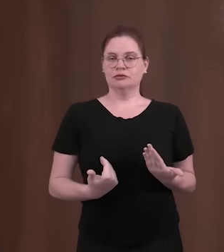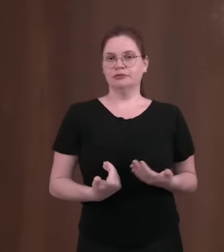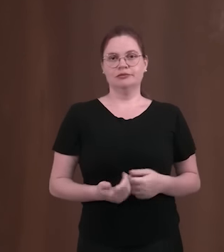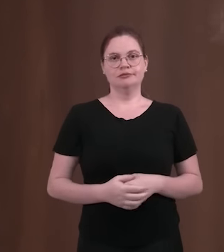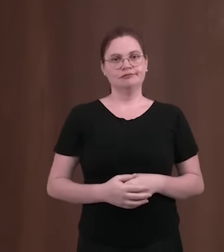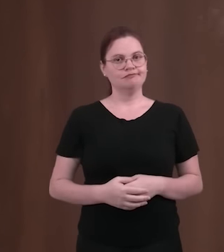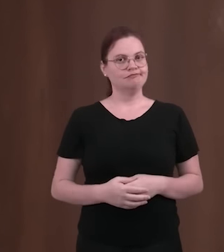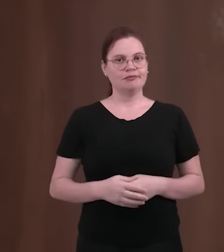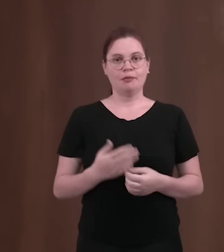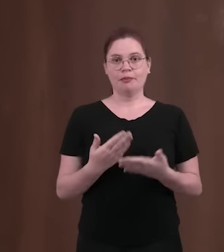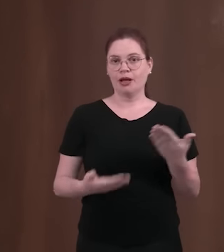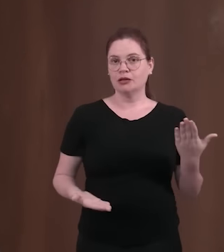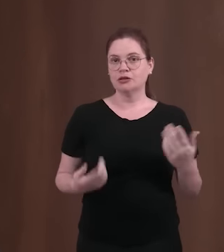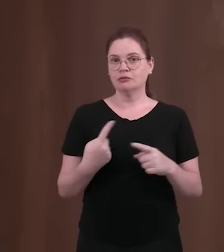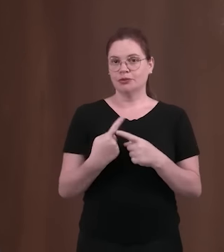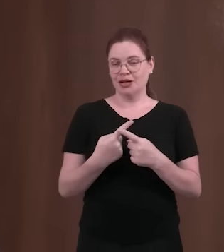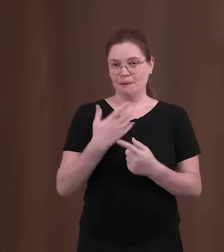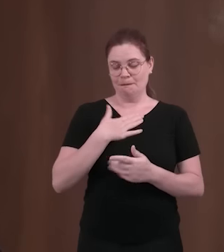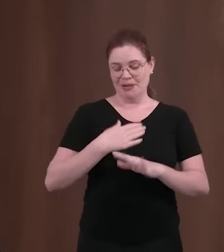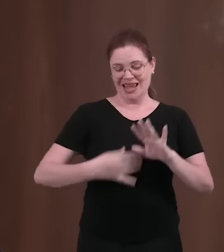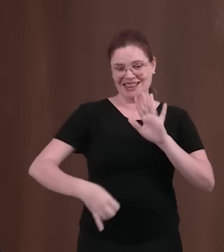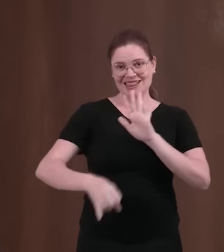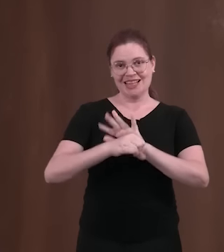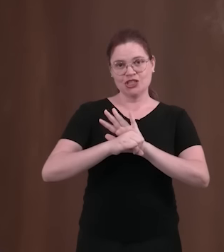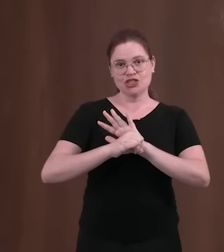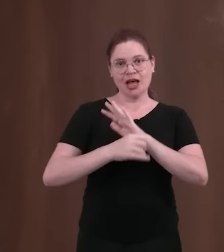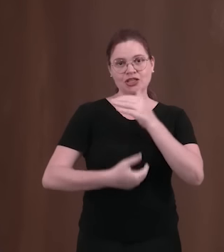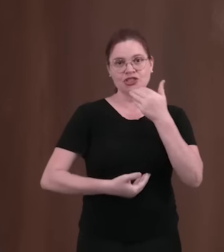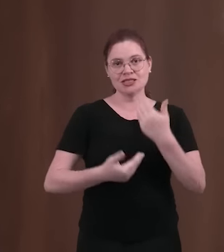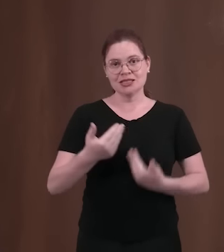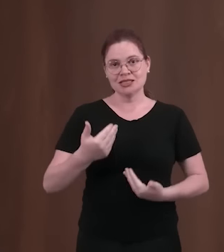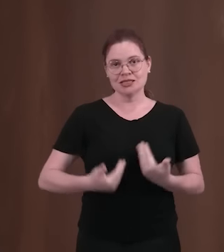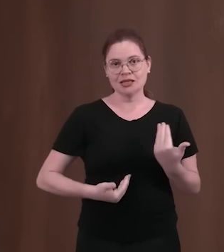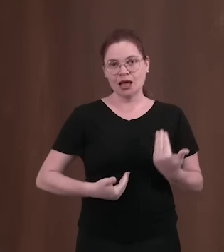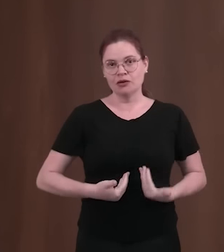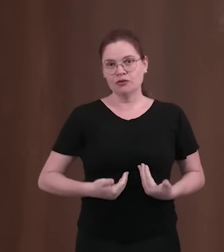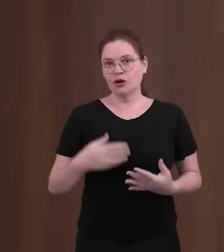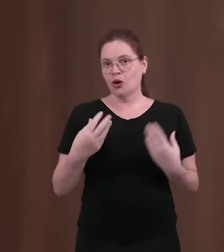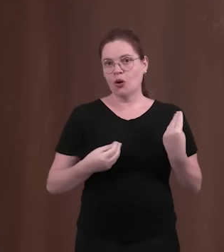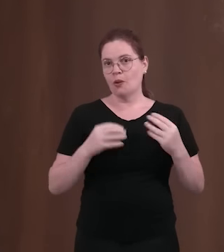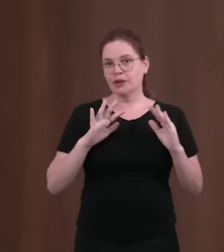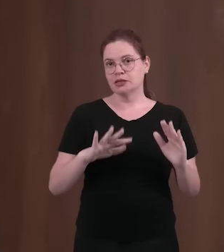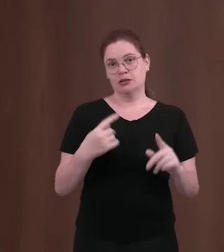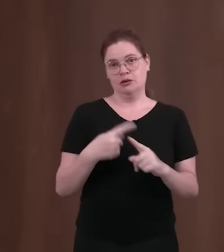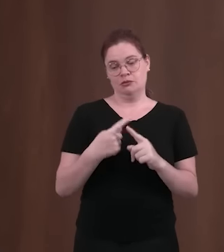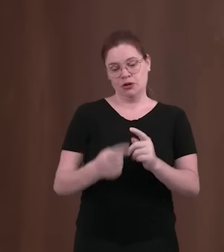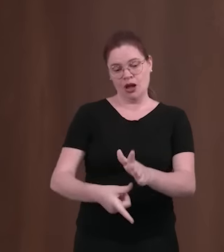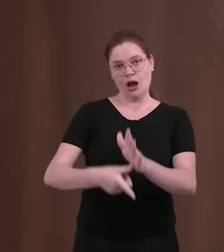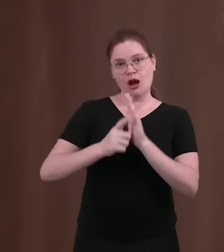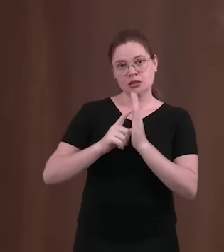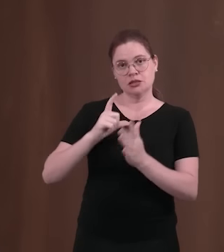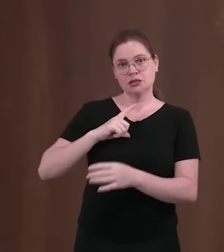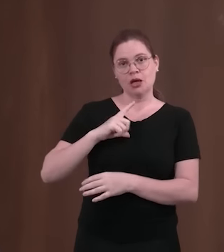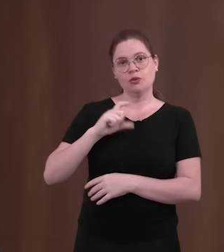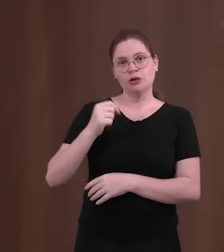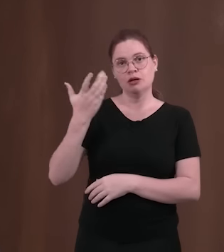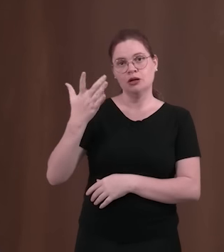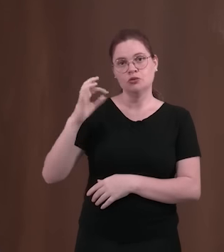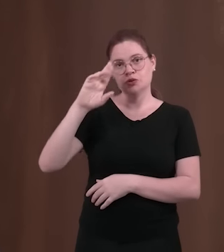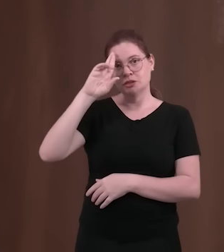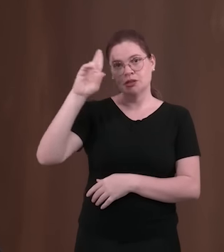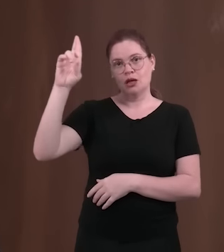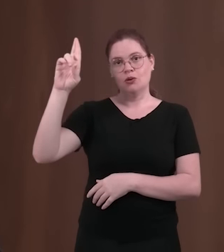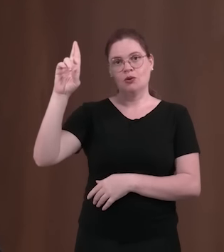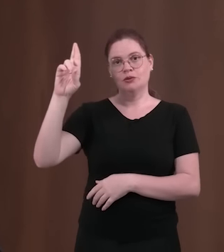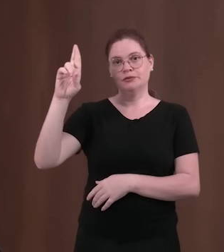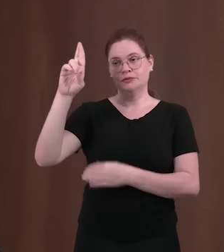que é servo? Só há servo se existe um Senhor. E o Senhor da nossa vida